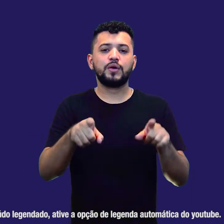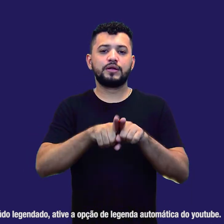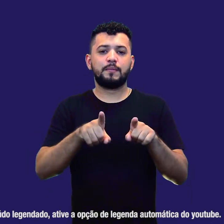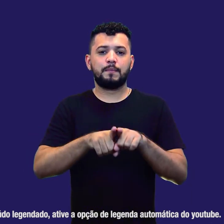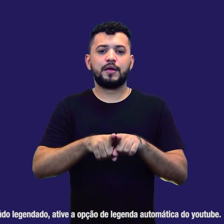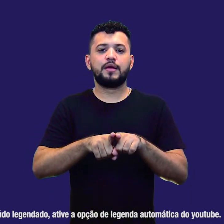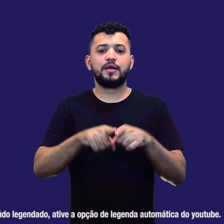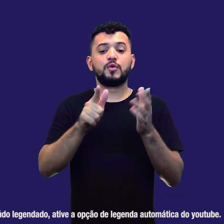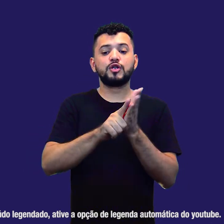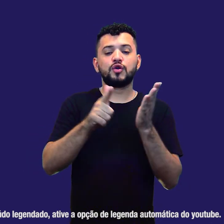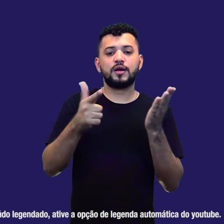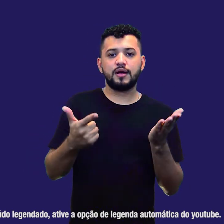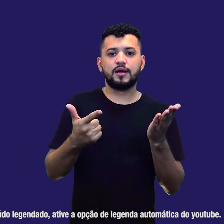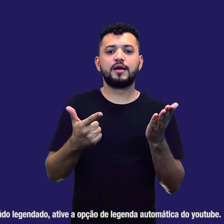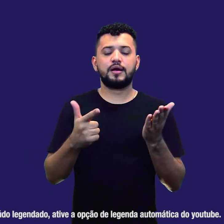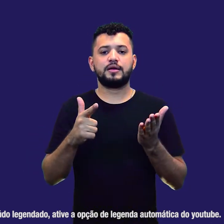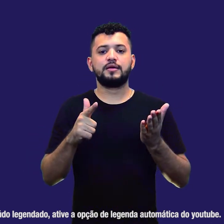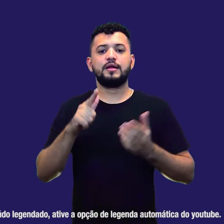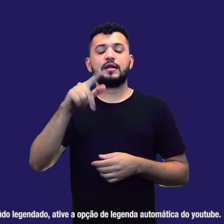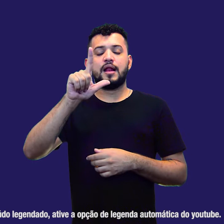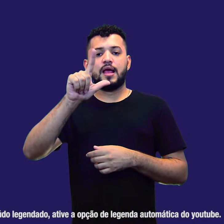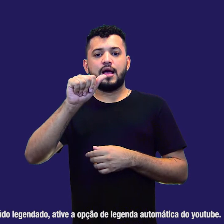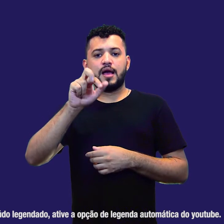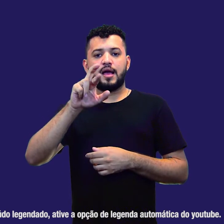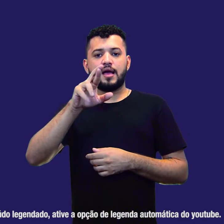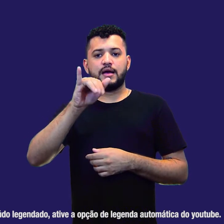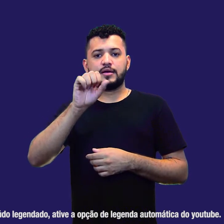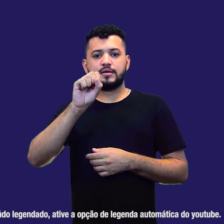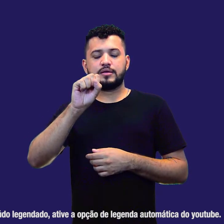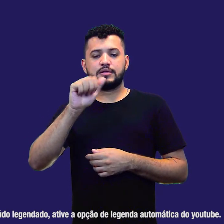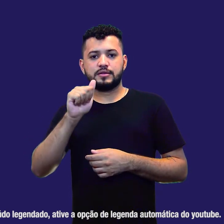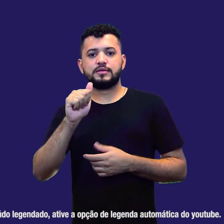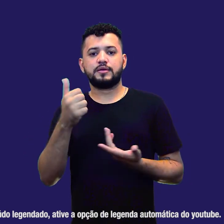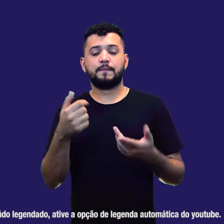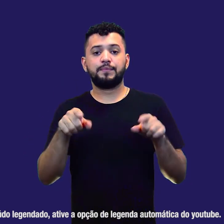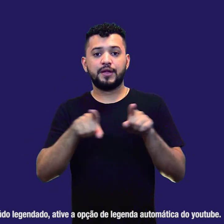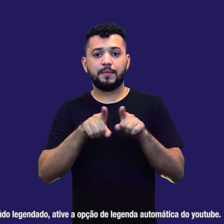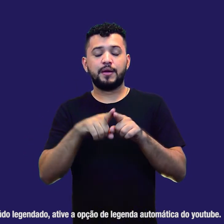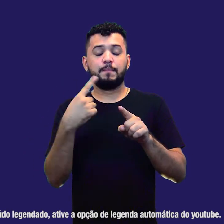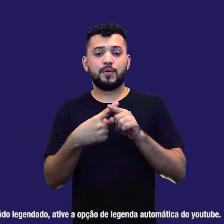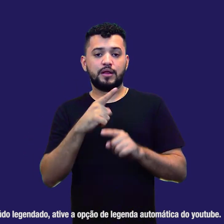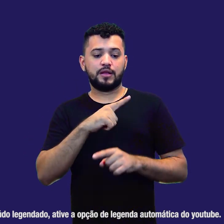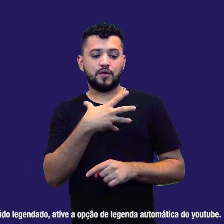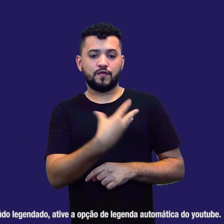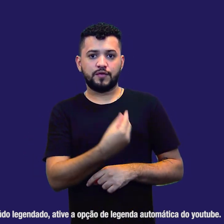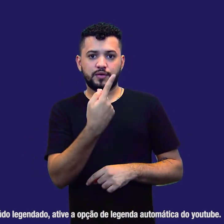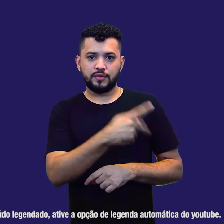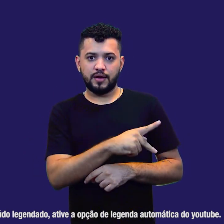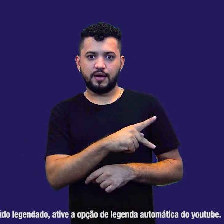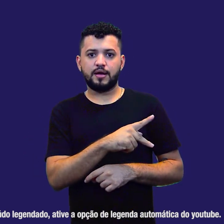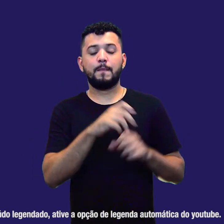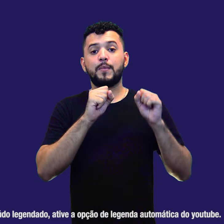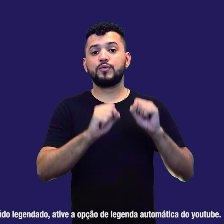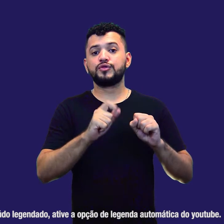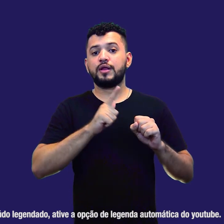de Minas, que é a Larissa Carvalho, que abraçou a causa por causa do filho dela, o Theo, que poderia ter uma